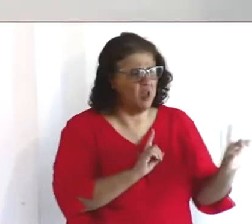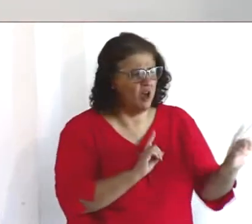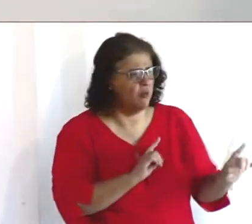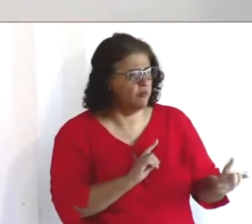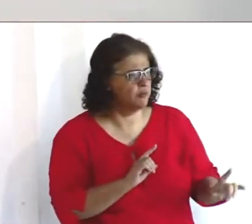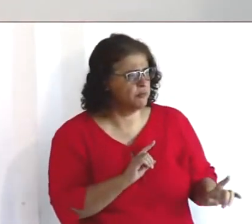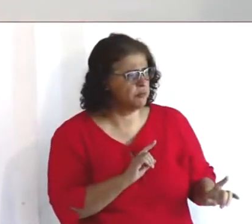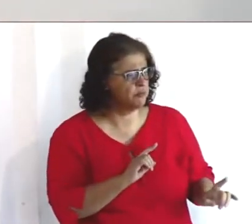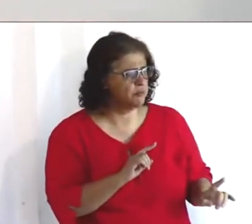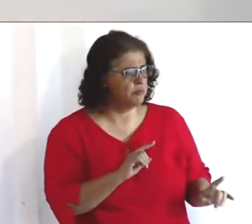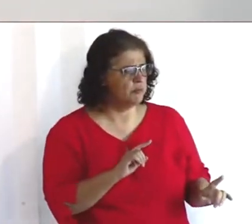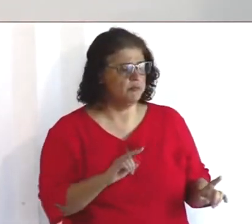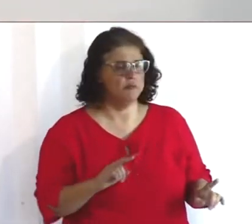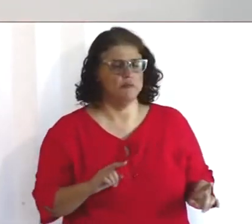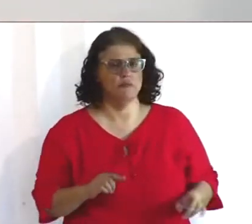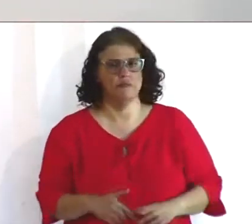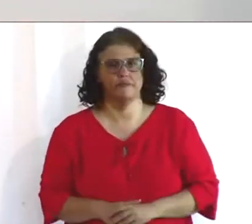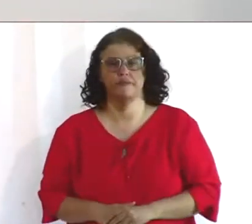Bem interessante.